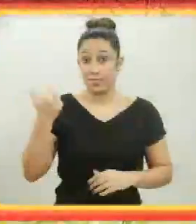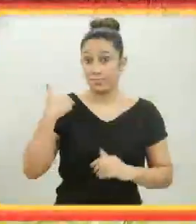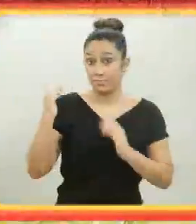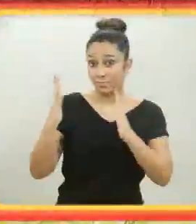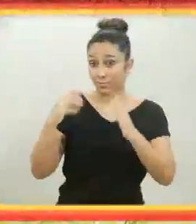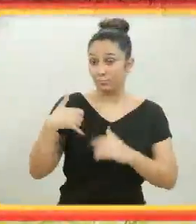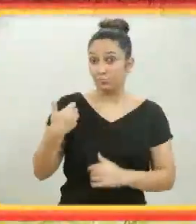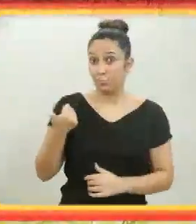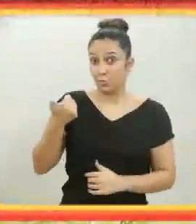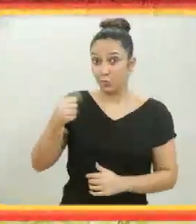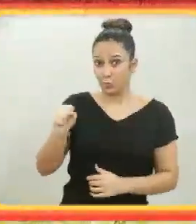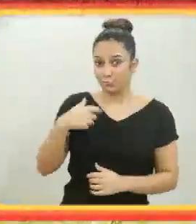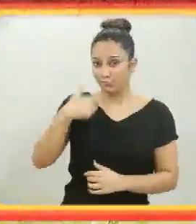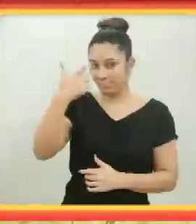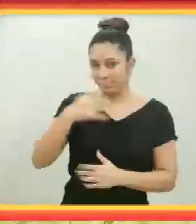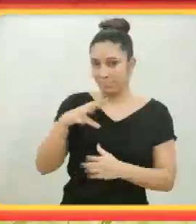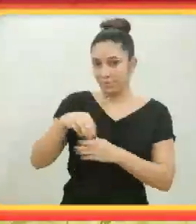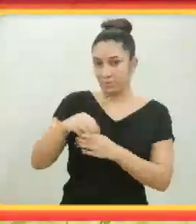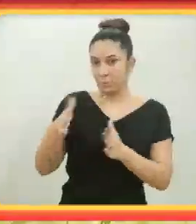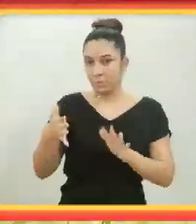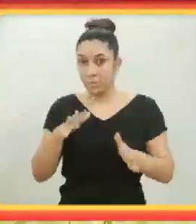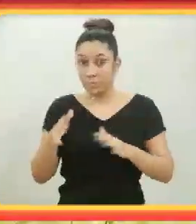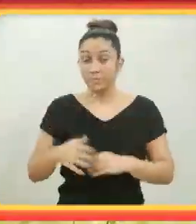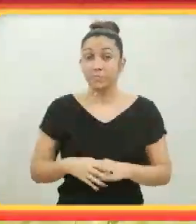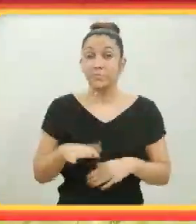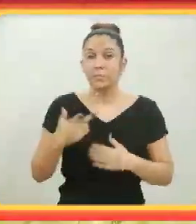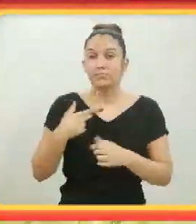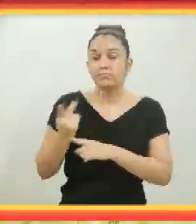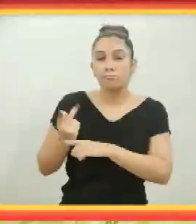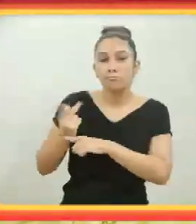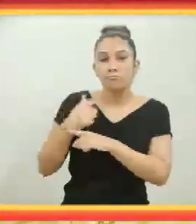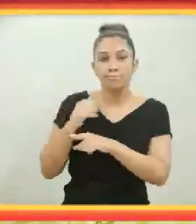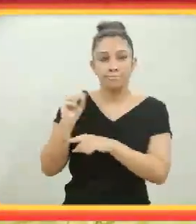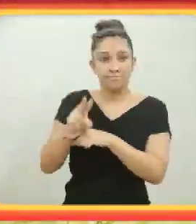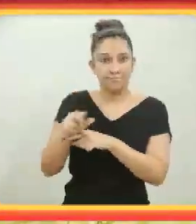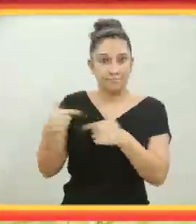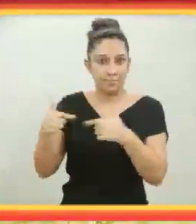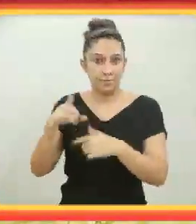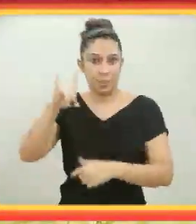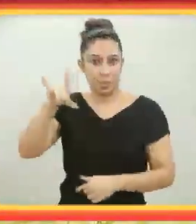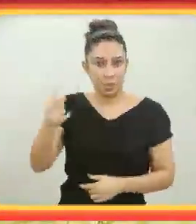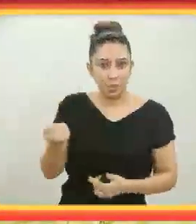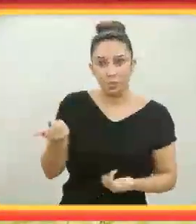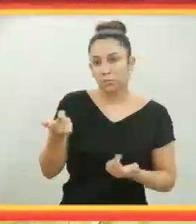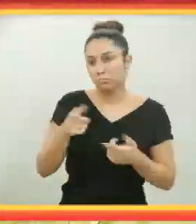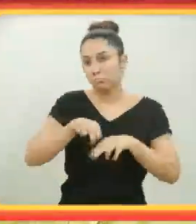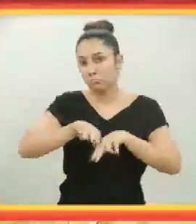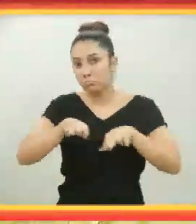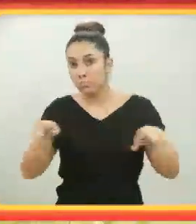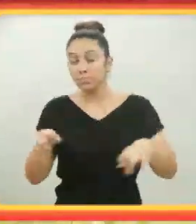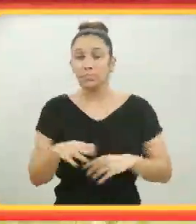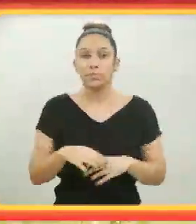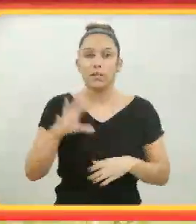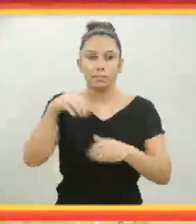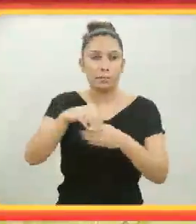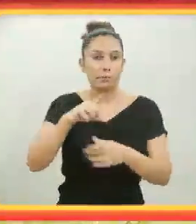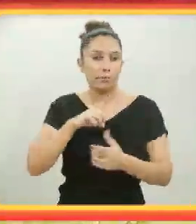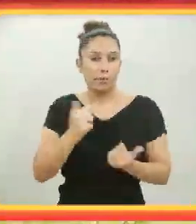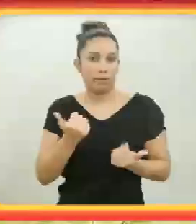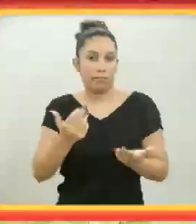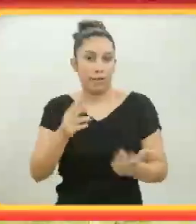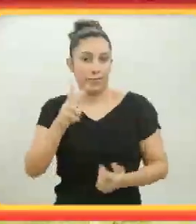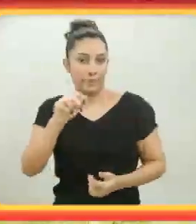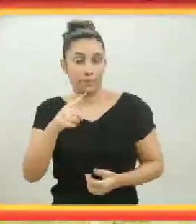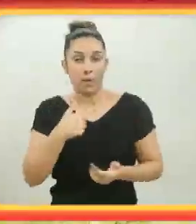Na minha fase da juventude, meus 18 anos, mais ou menos, quando eu comecei a procurar emprego